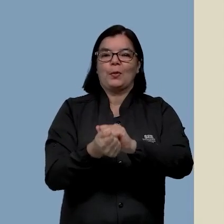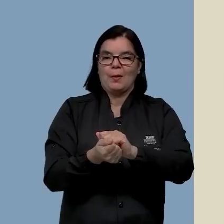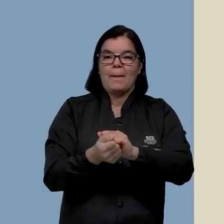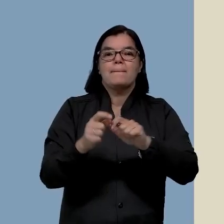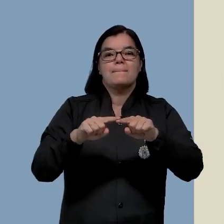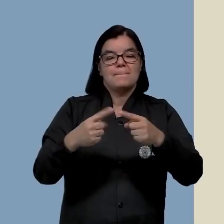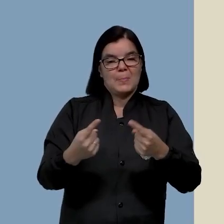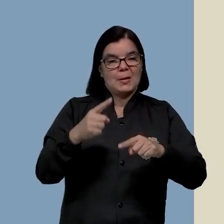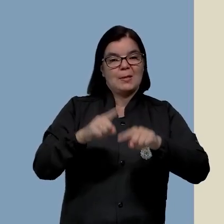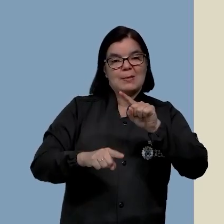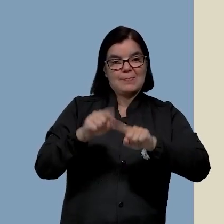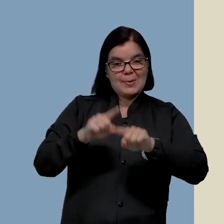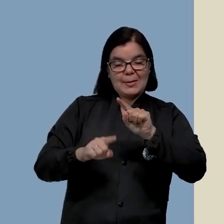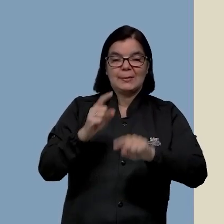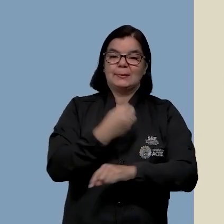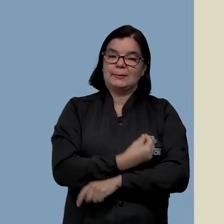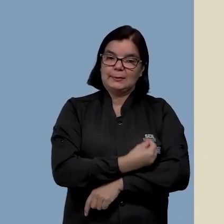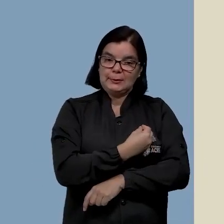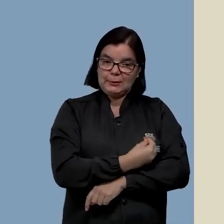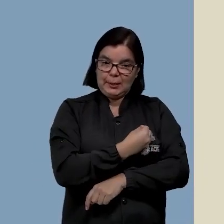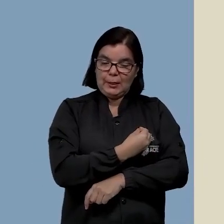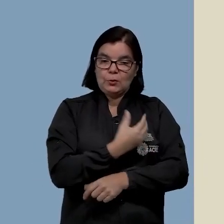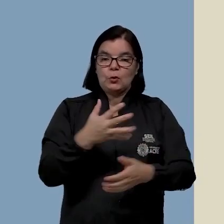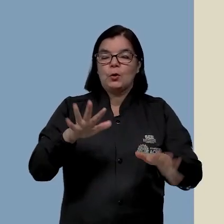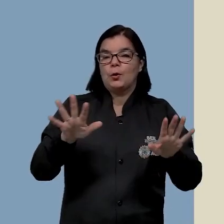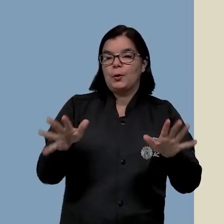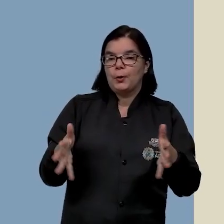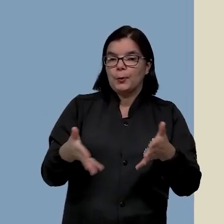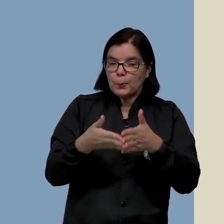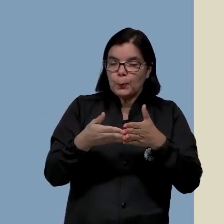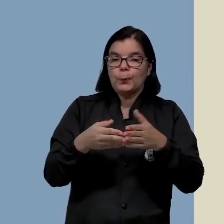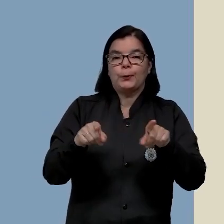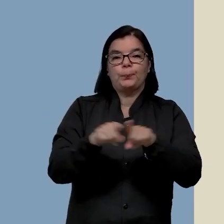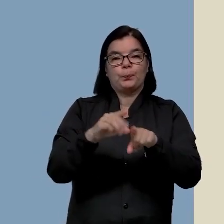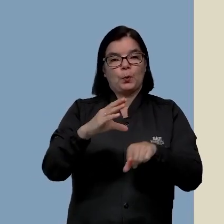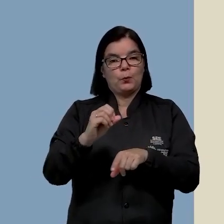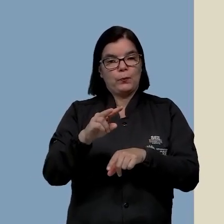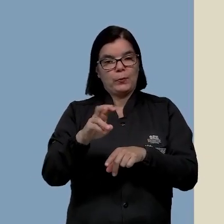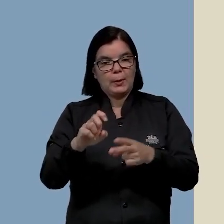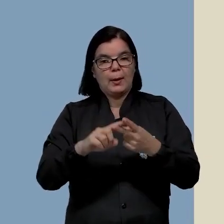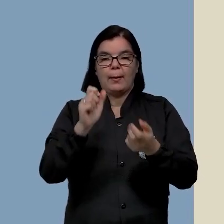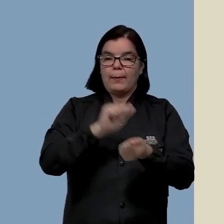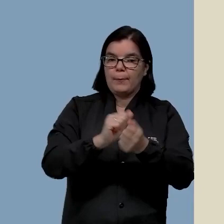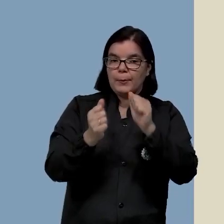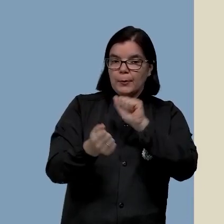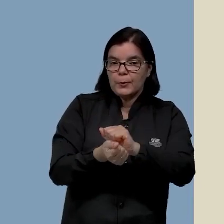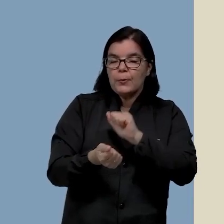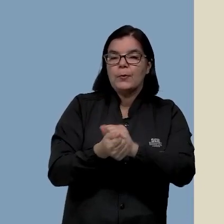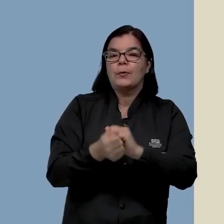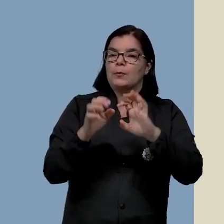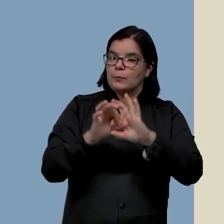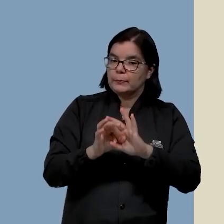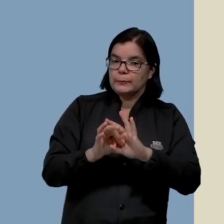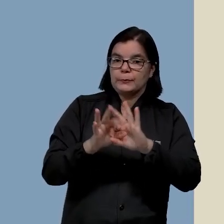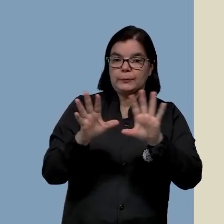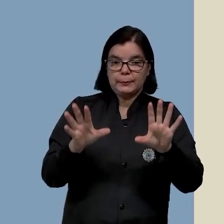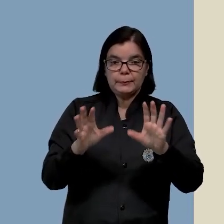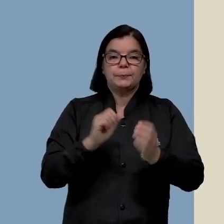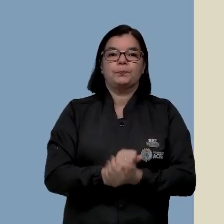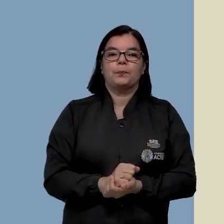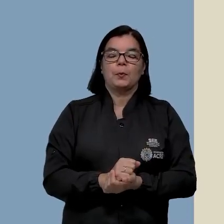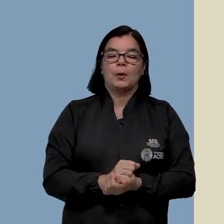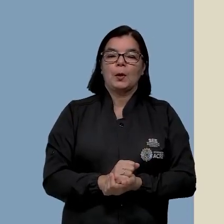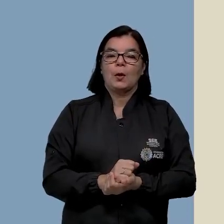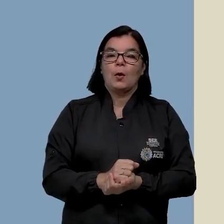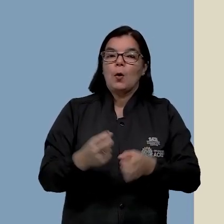adaptador. Deriva, né, de materiais existentes. Inclui cover, adaptações, com a devida